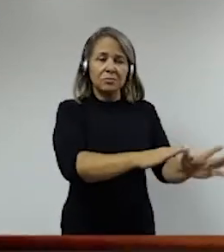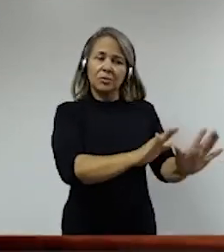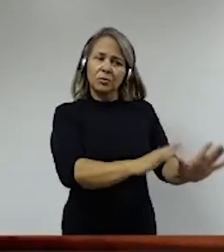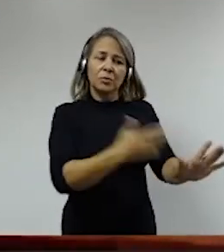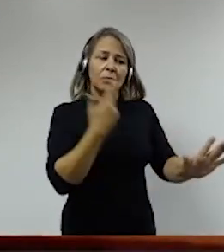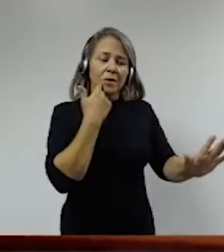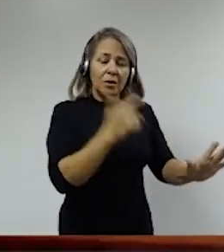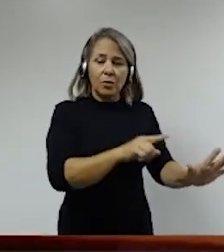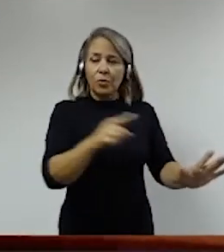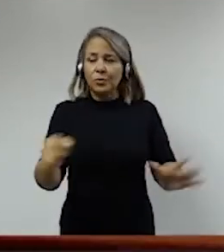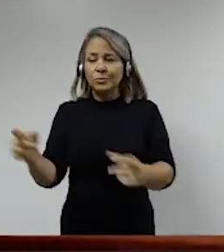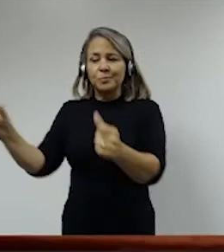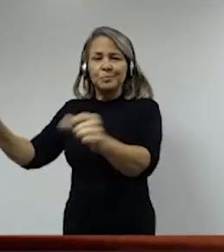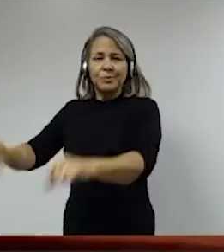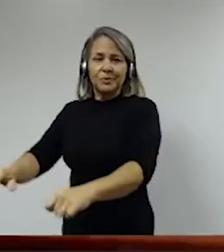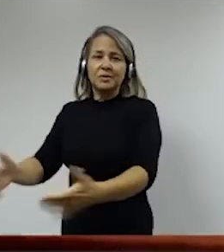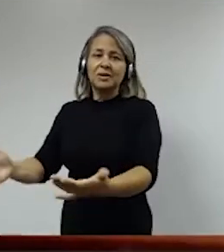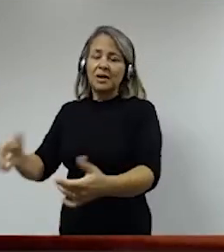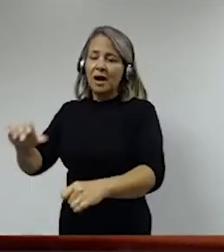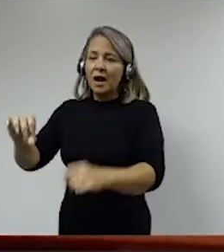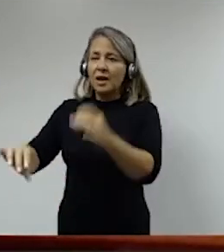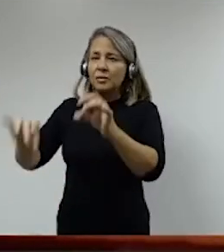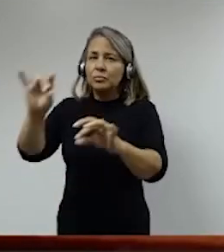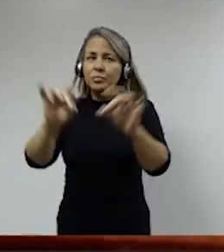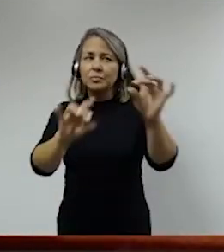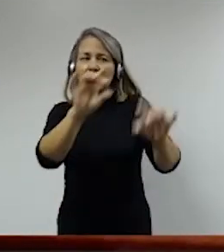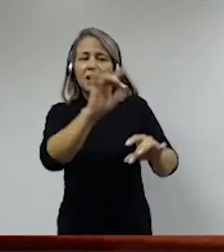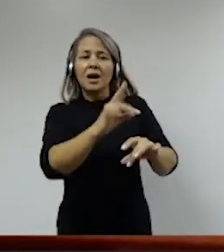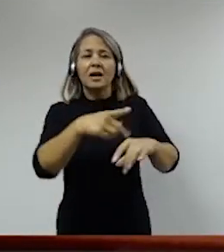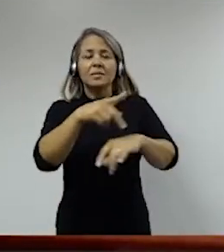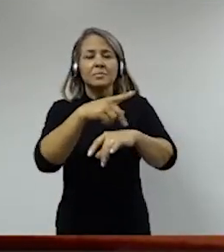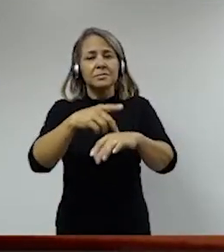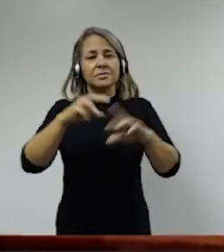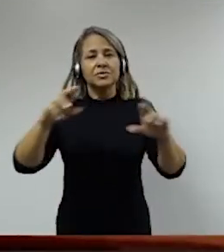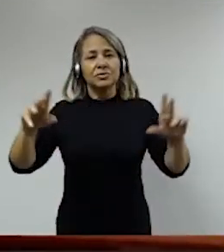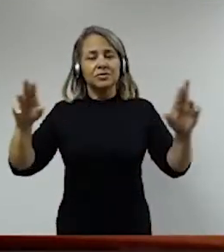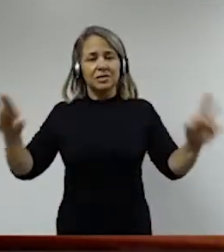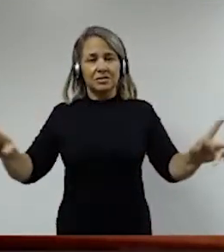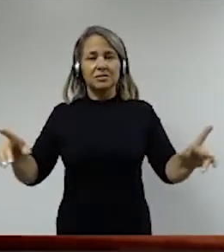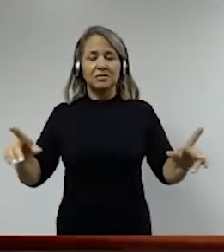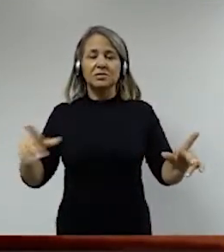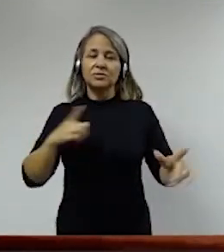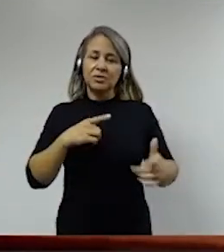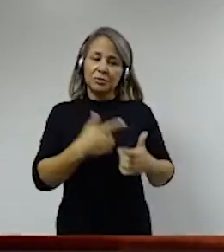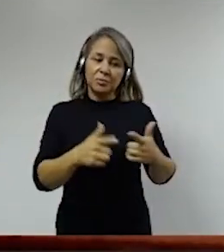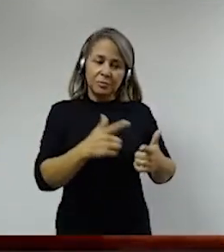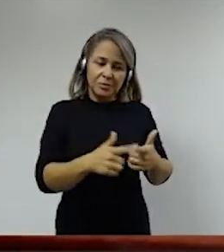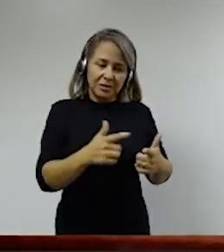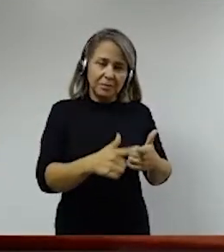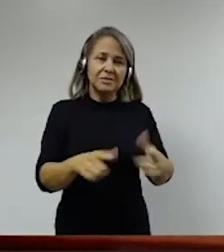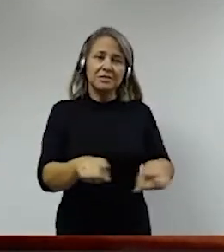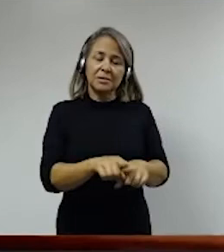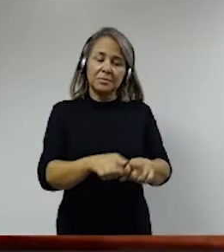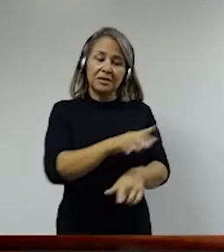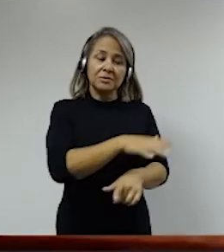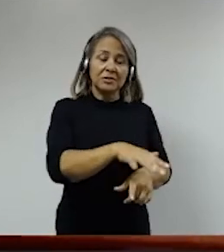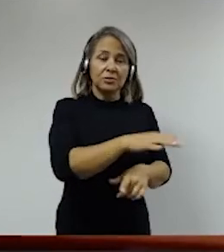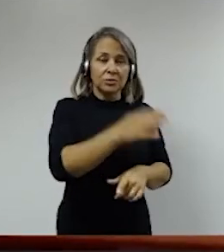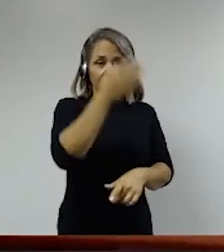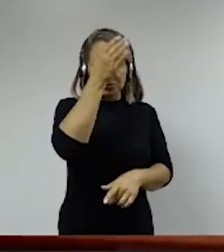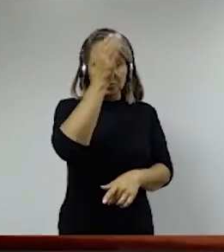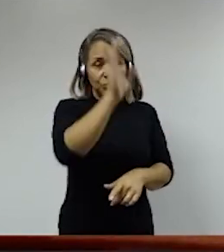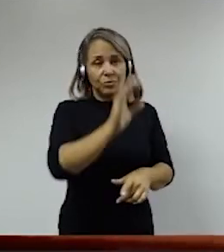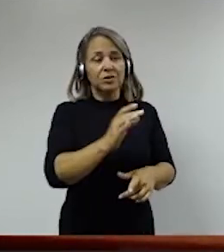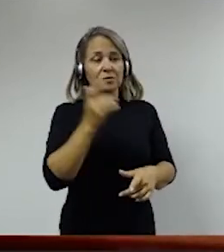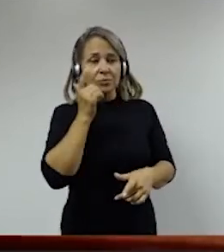enorme do poder público em atender os setores da cultura, onde foram abraçados da melhor maneira possível,